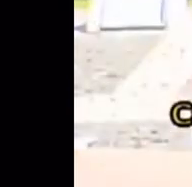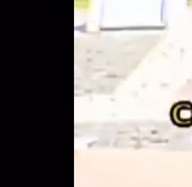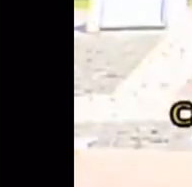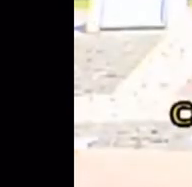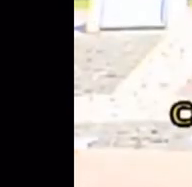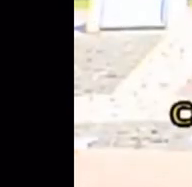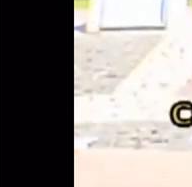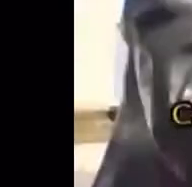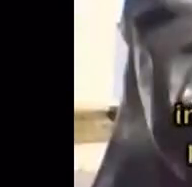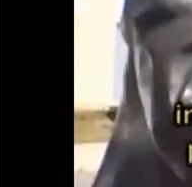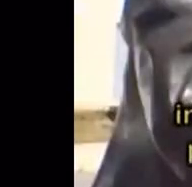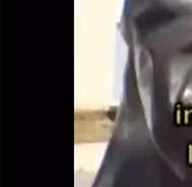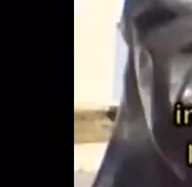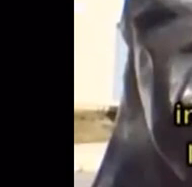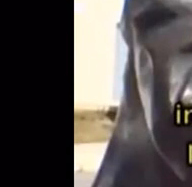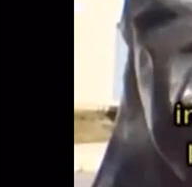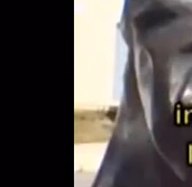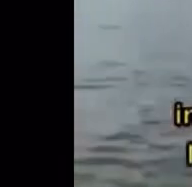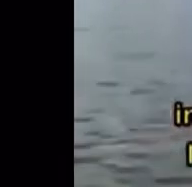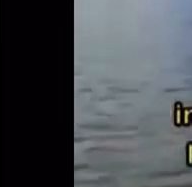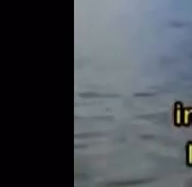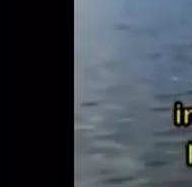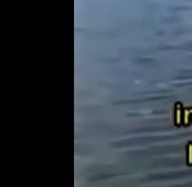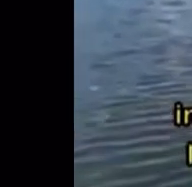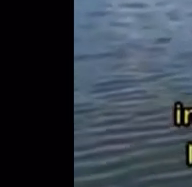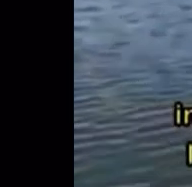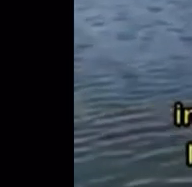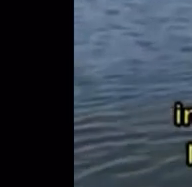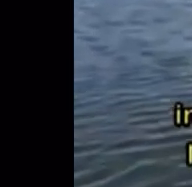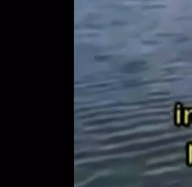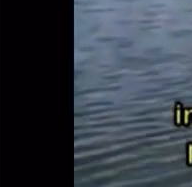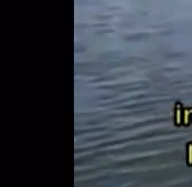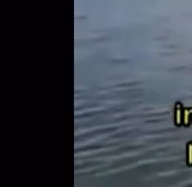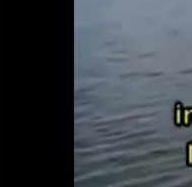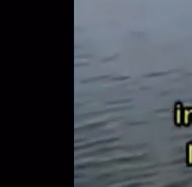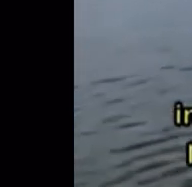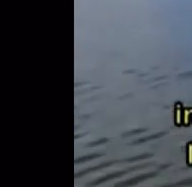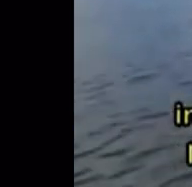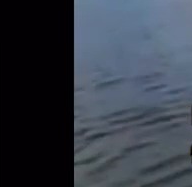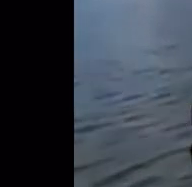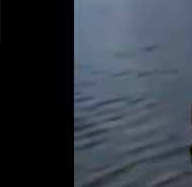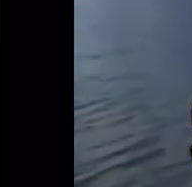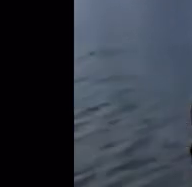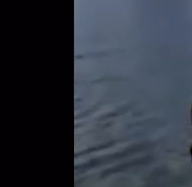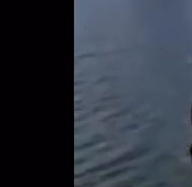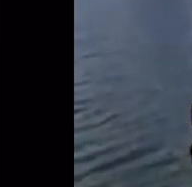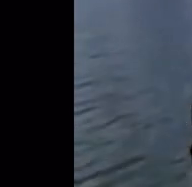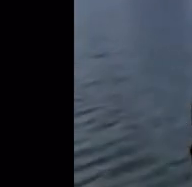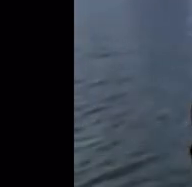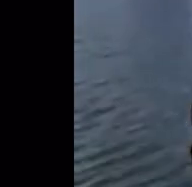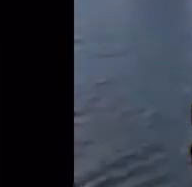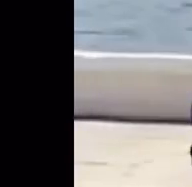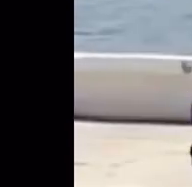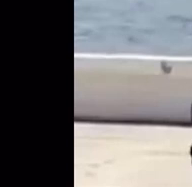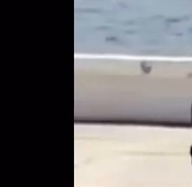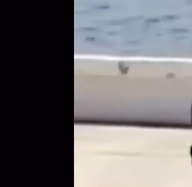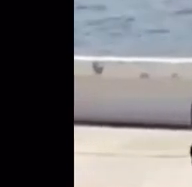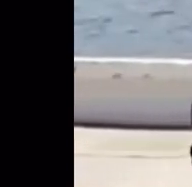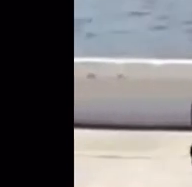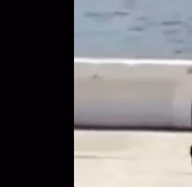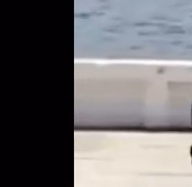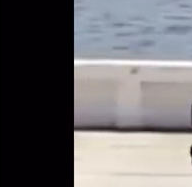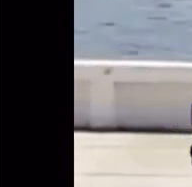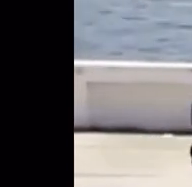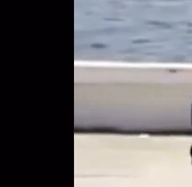um dos principais polos industriais da região Nordeste e o maior polo tecnológico da América Latina. Mas desde 1983, a